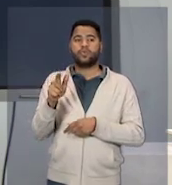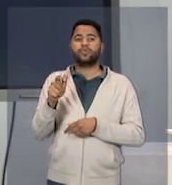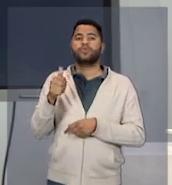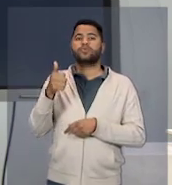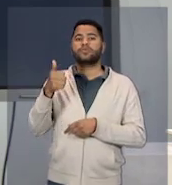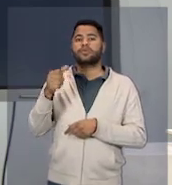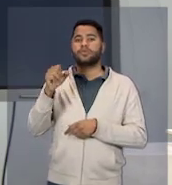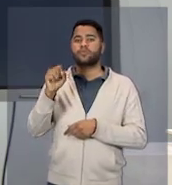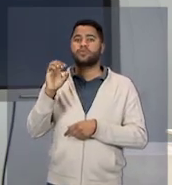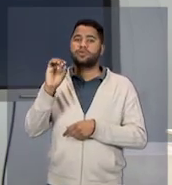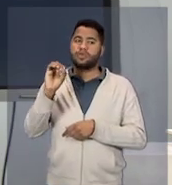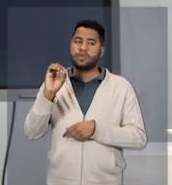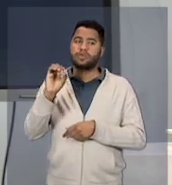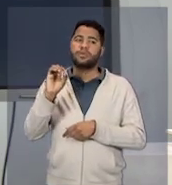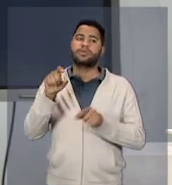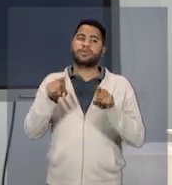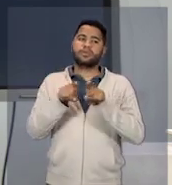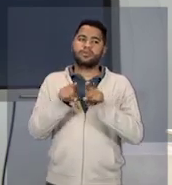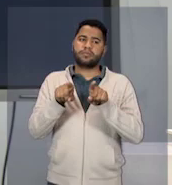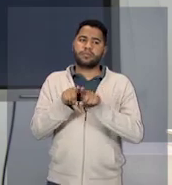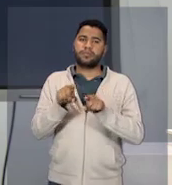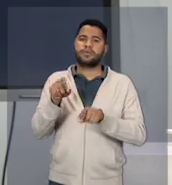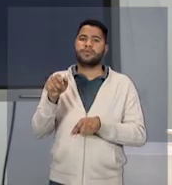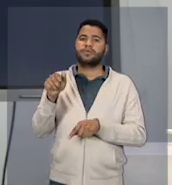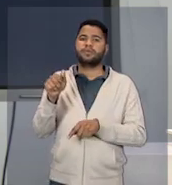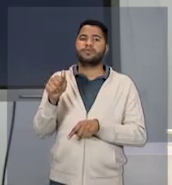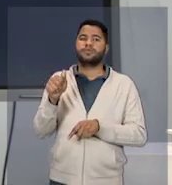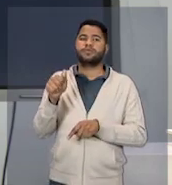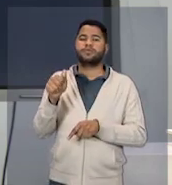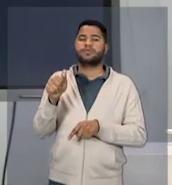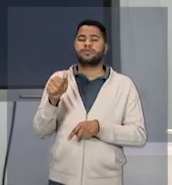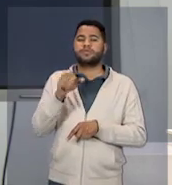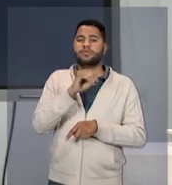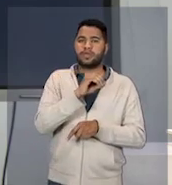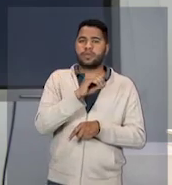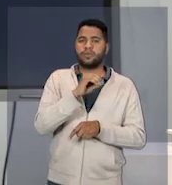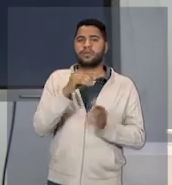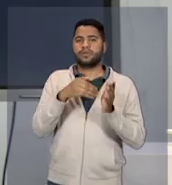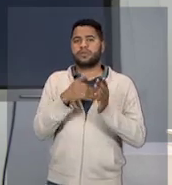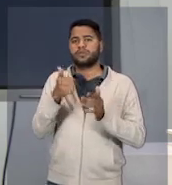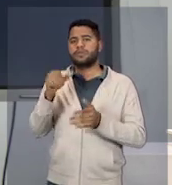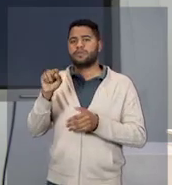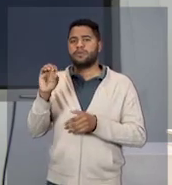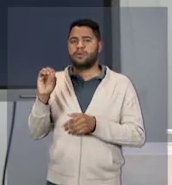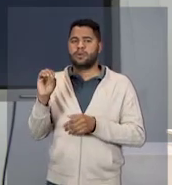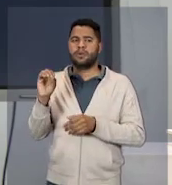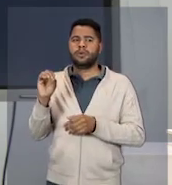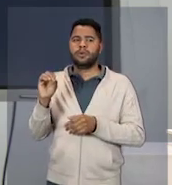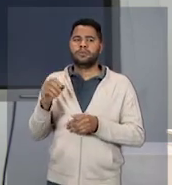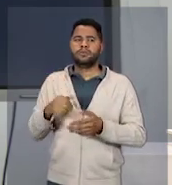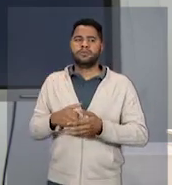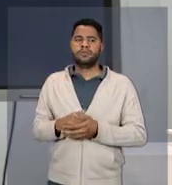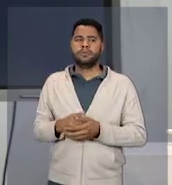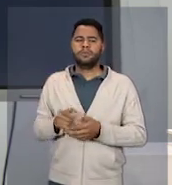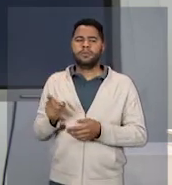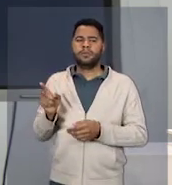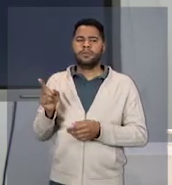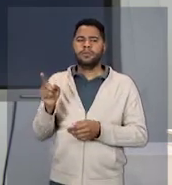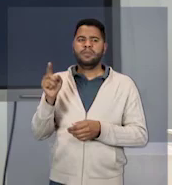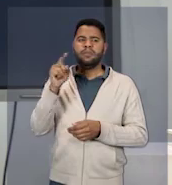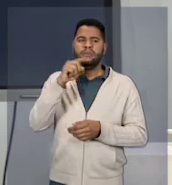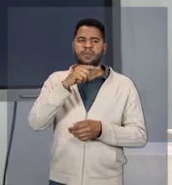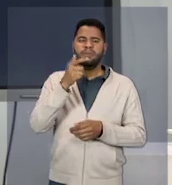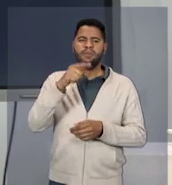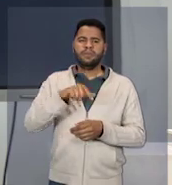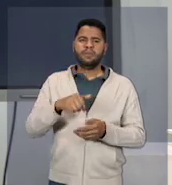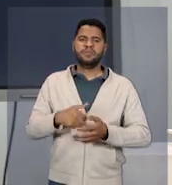para um lado e de 0 a 180 para o outro lado. Então, ela tem duas marcações, de 0 até 180 e depois de novo